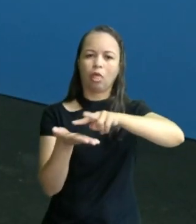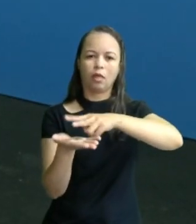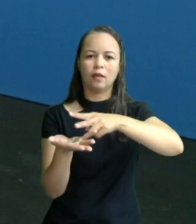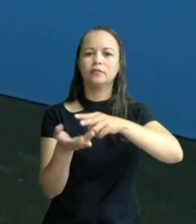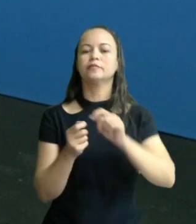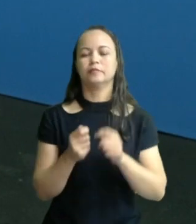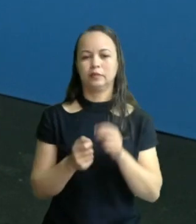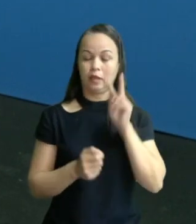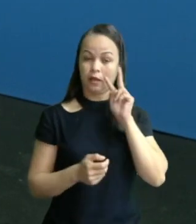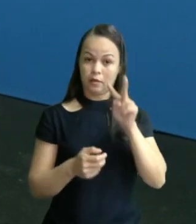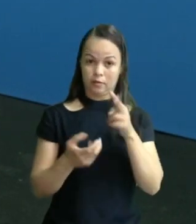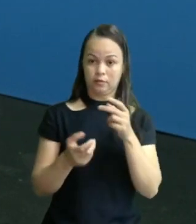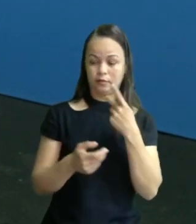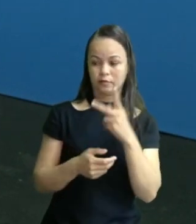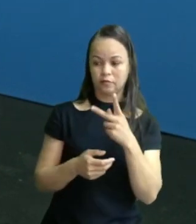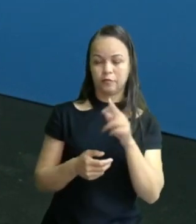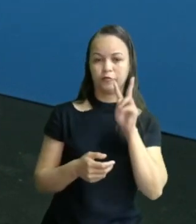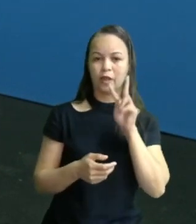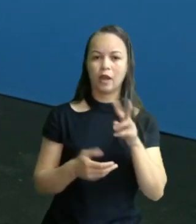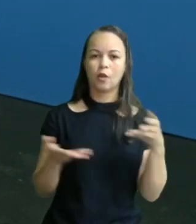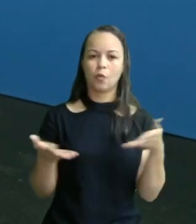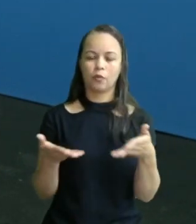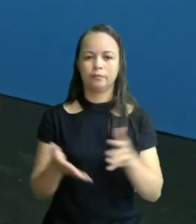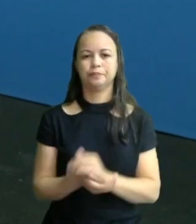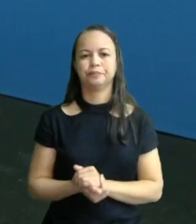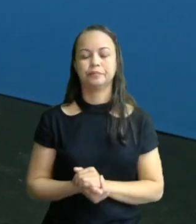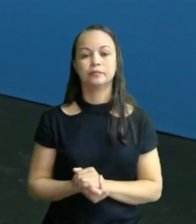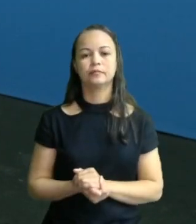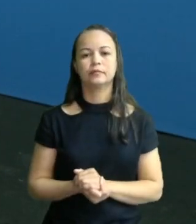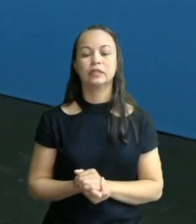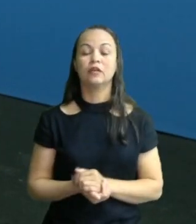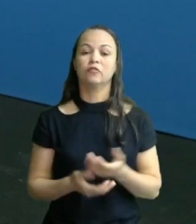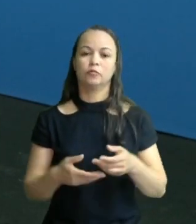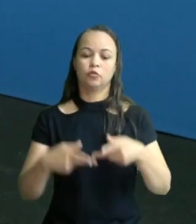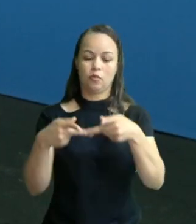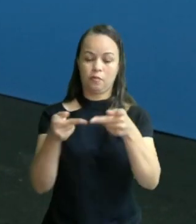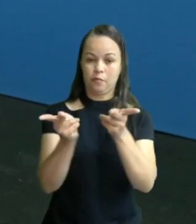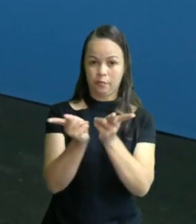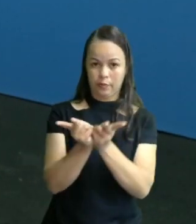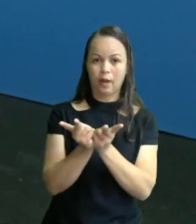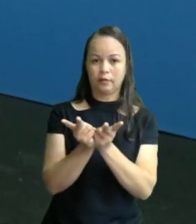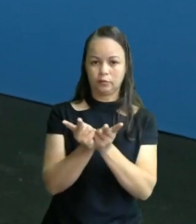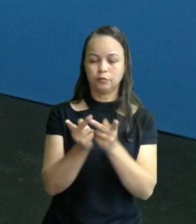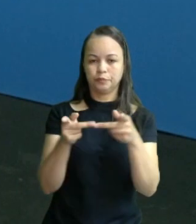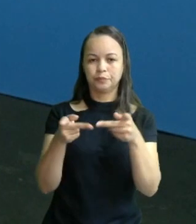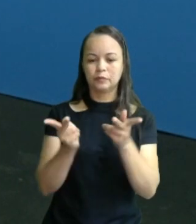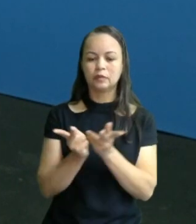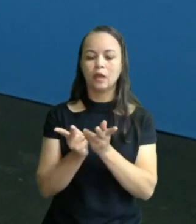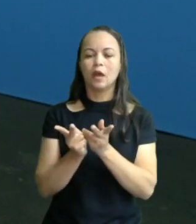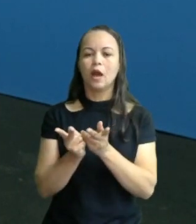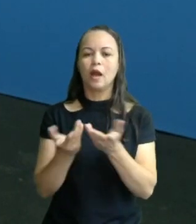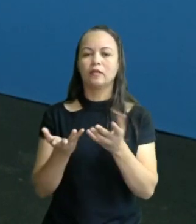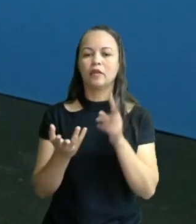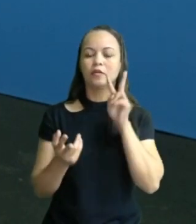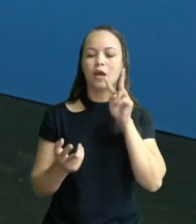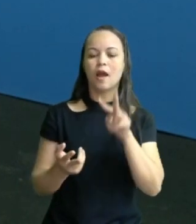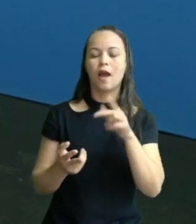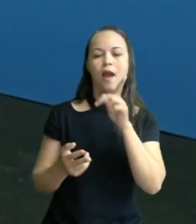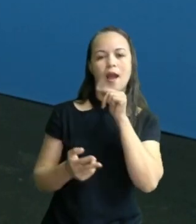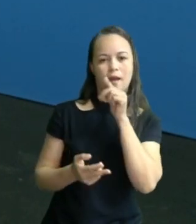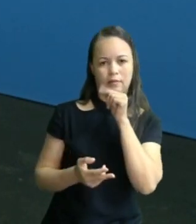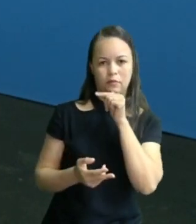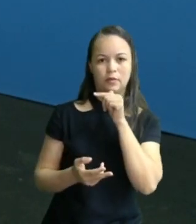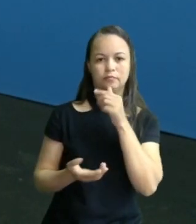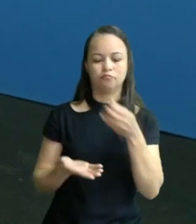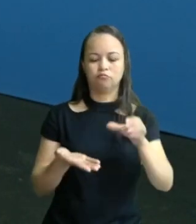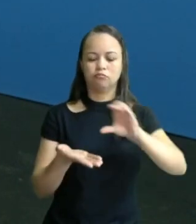lá, a gente vai fazer aqui junto comigo. Nós vamos colocar em um prato transparente, né? Água.